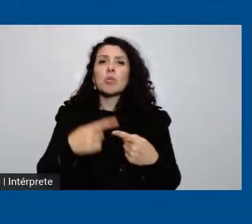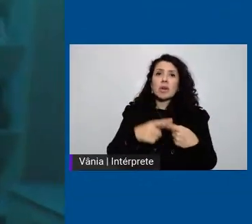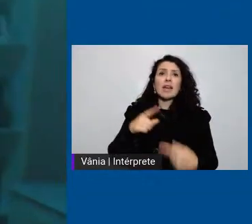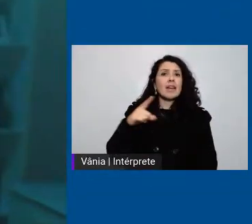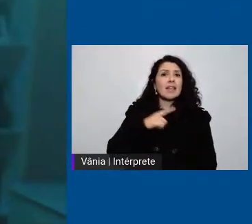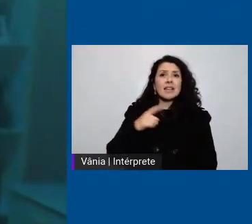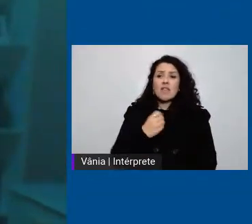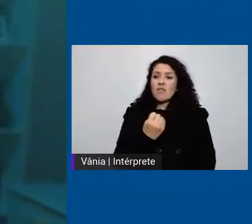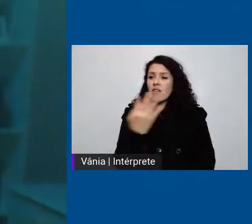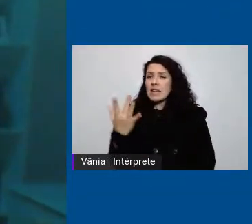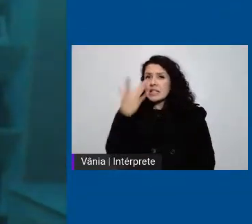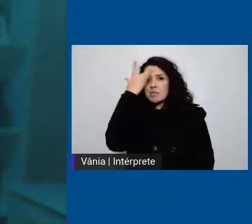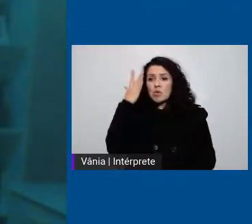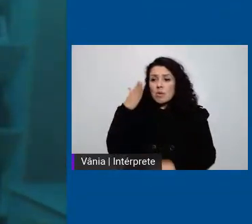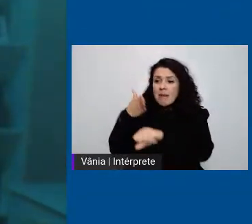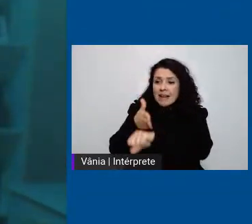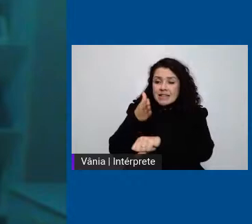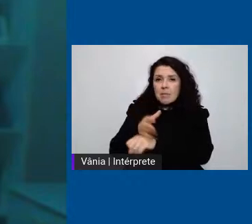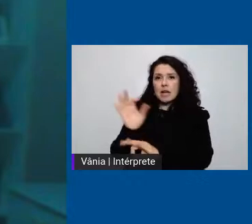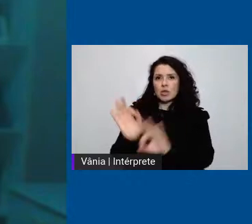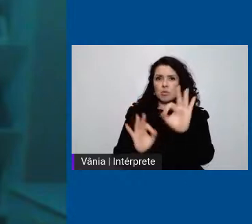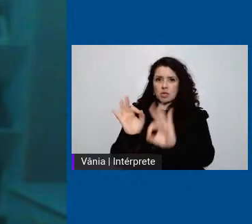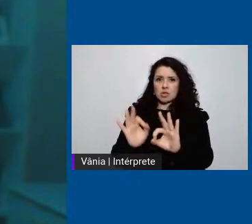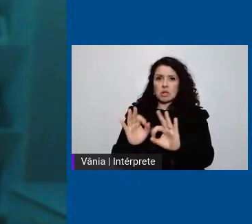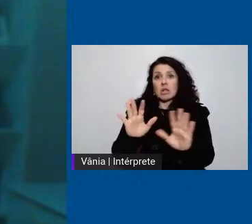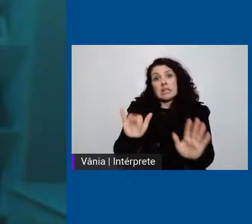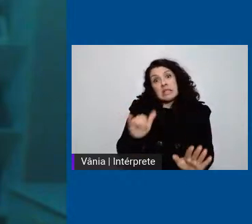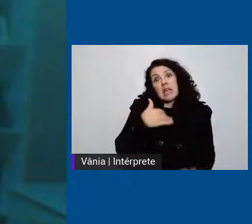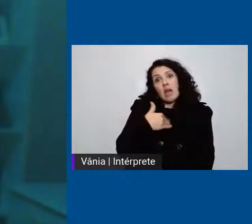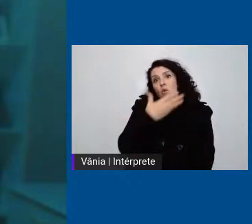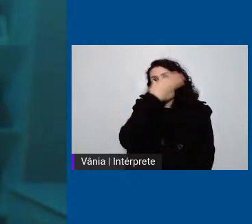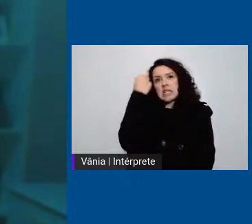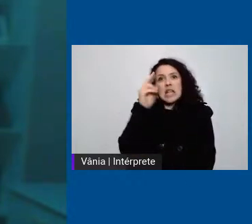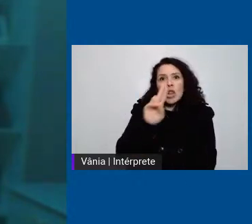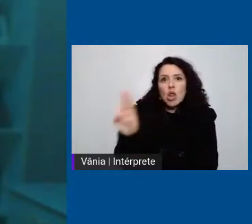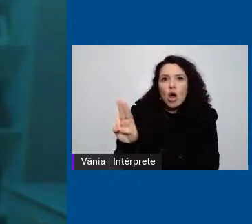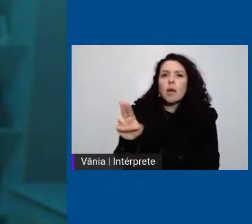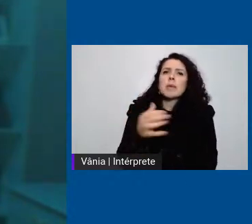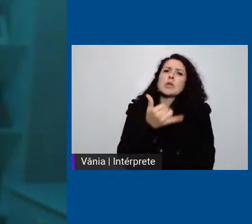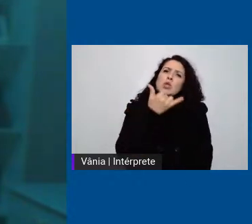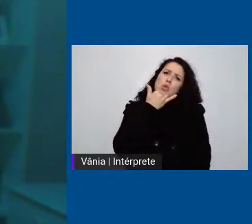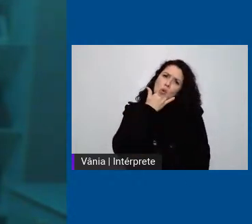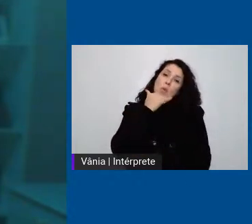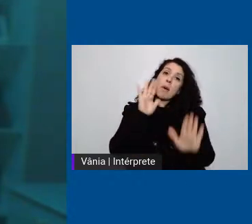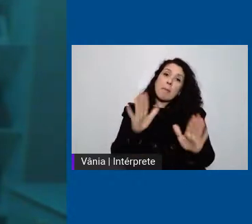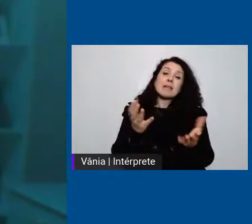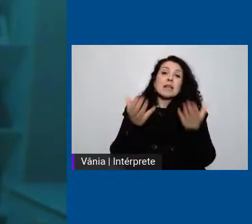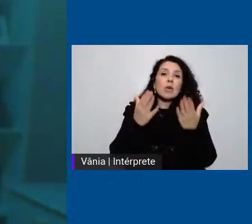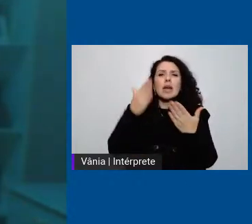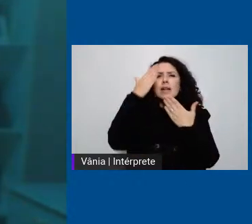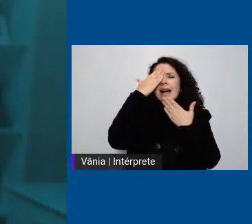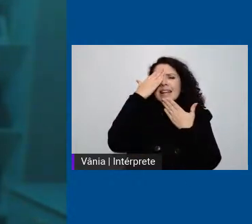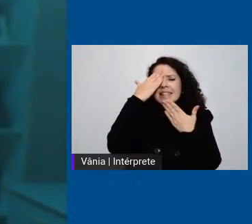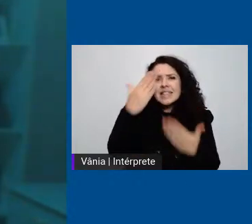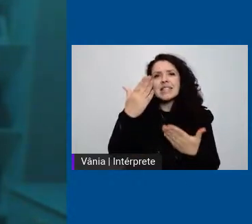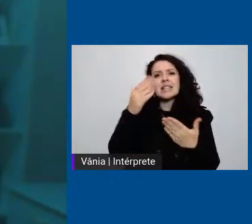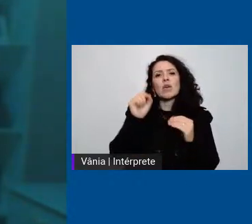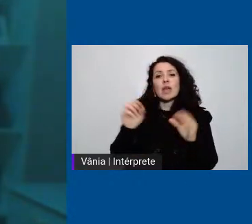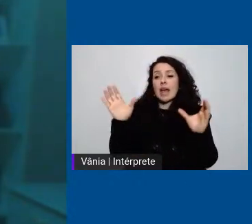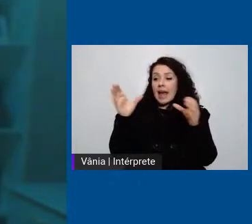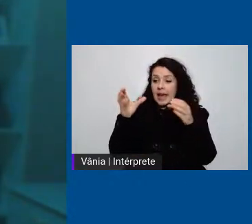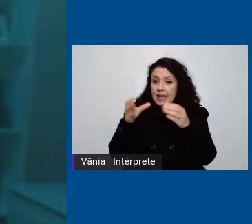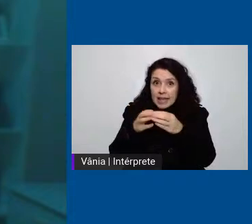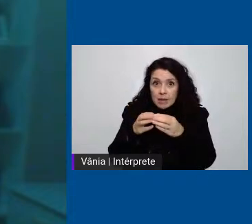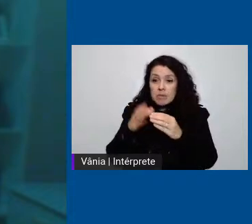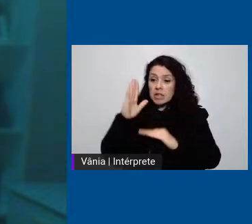por esse projeto, né? Eu peço desculpa se eu omito alguém, né? Mas eu gostaria de agradecer explicitamente as equipes de